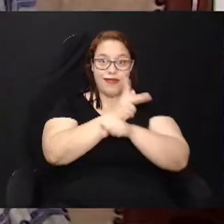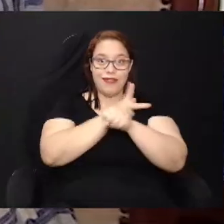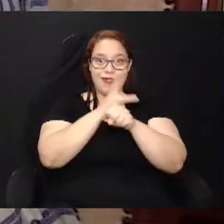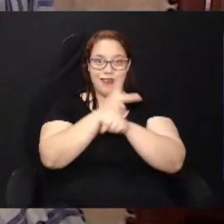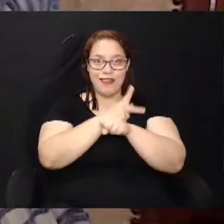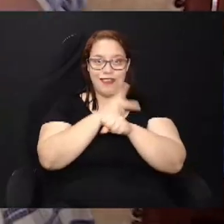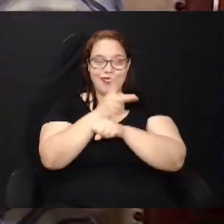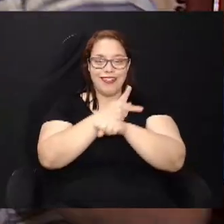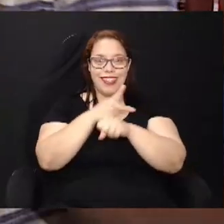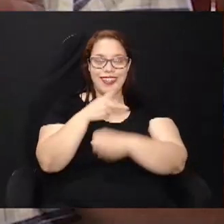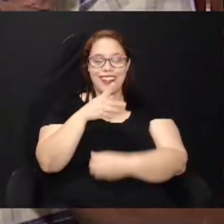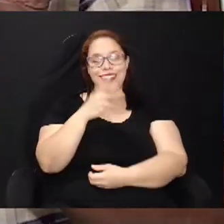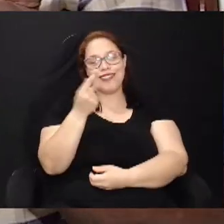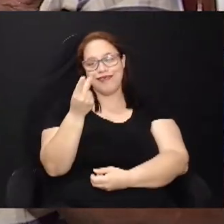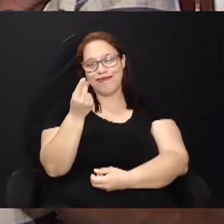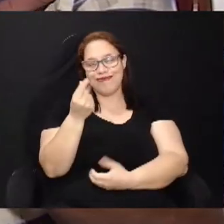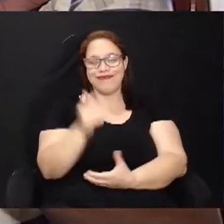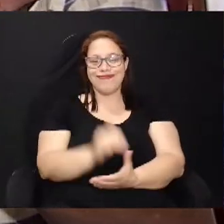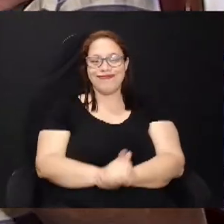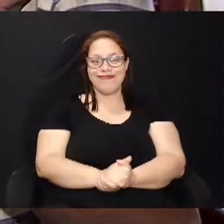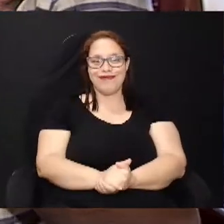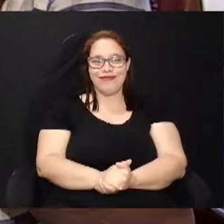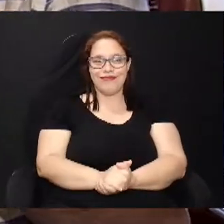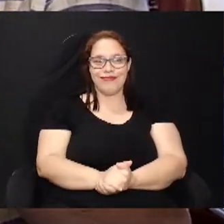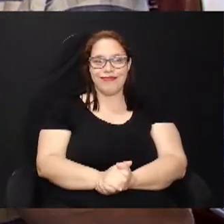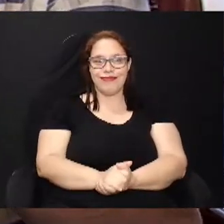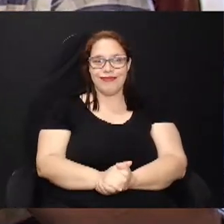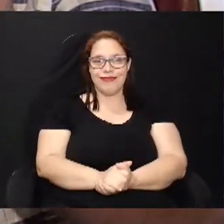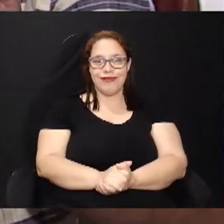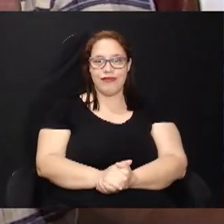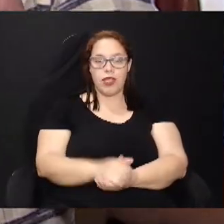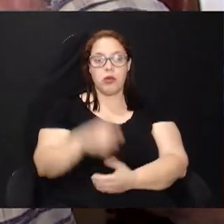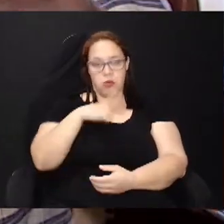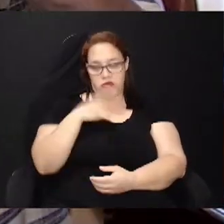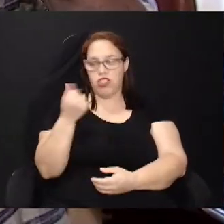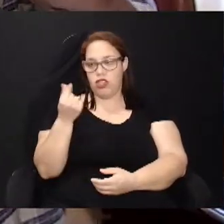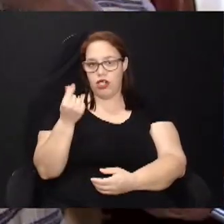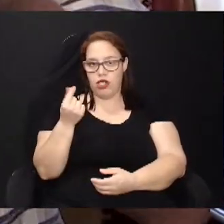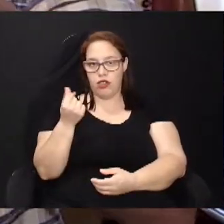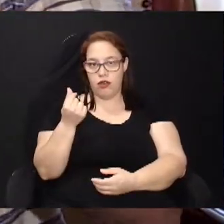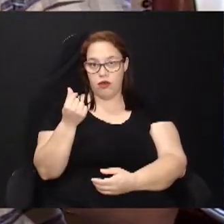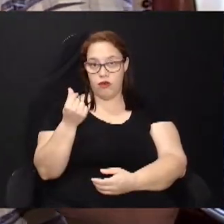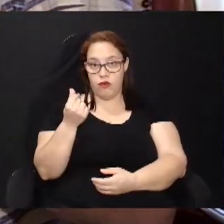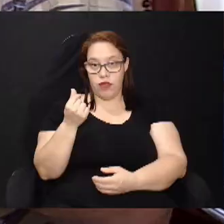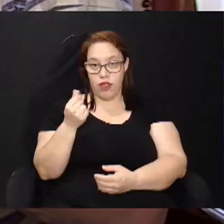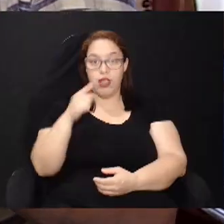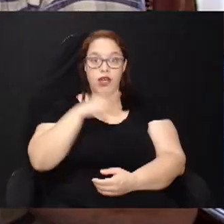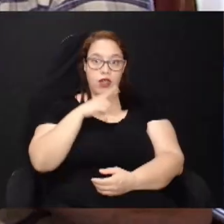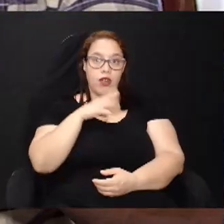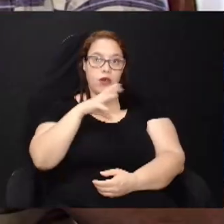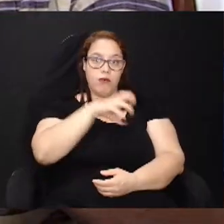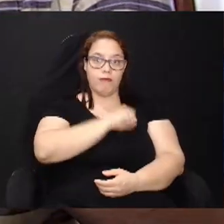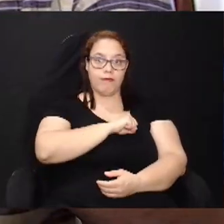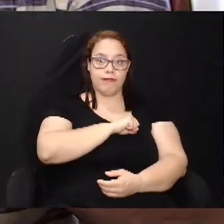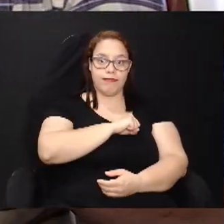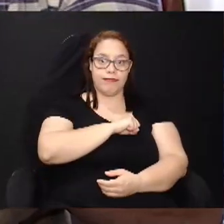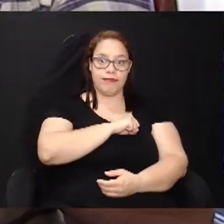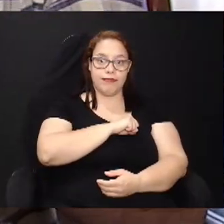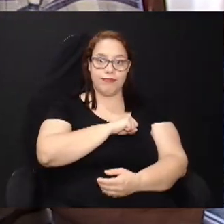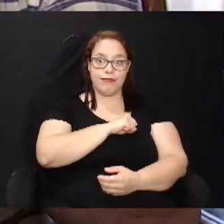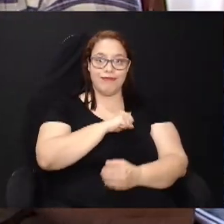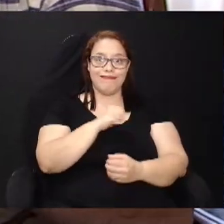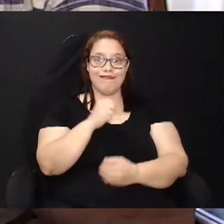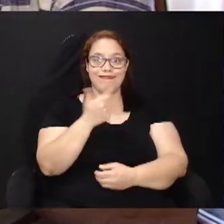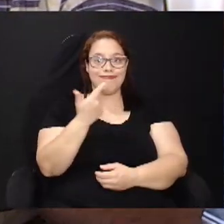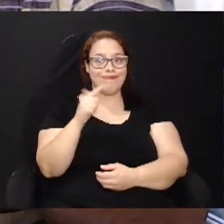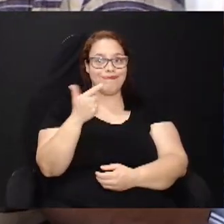dinheiro. Mas a pessoa pode ter dinheiro, pode ter amor e pode não ter